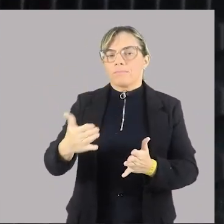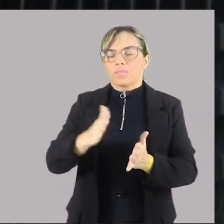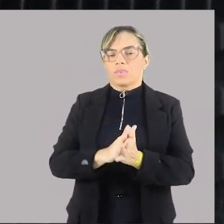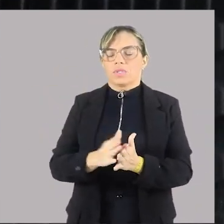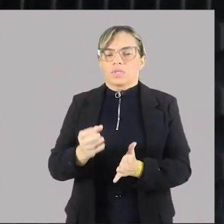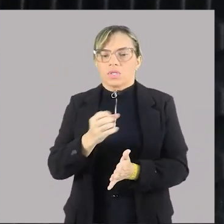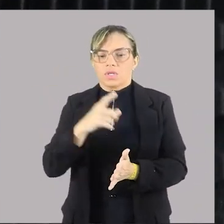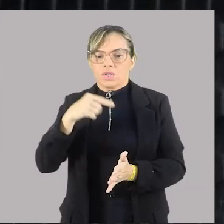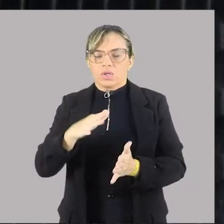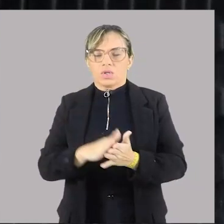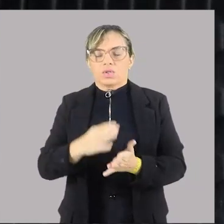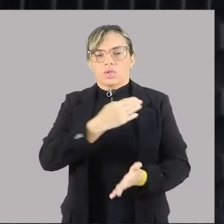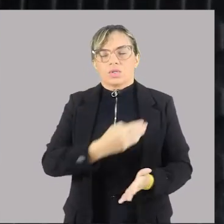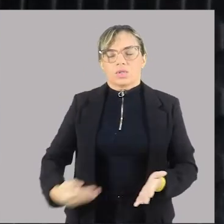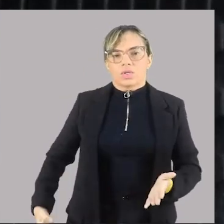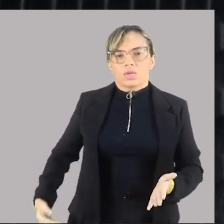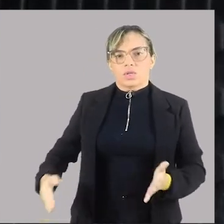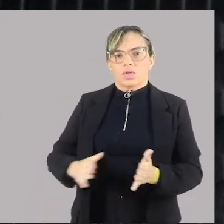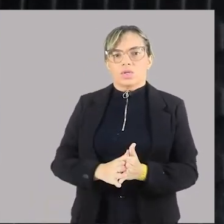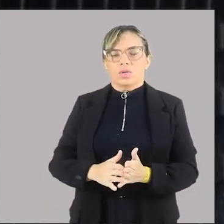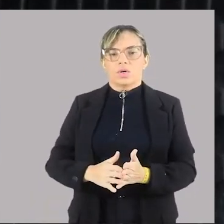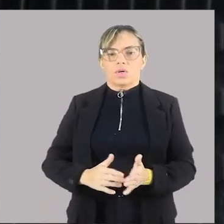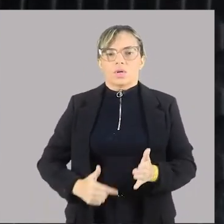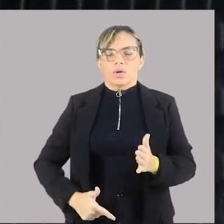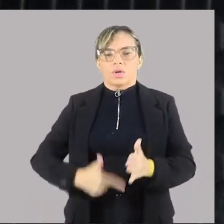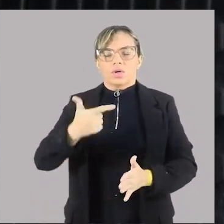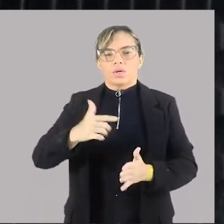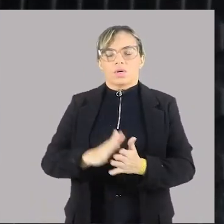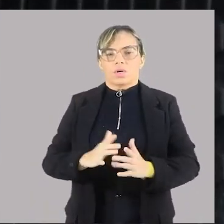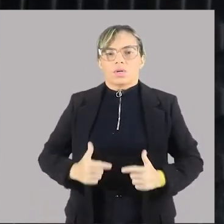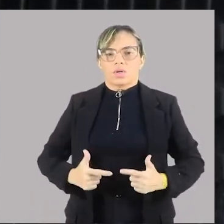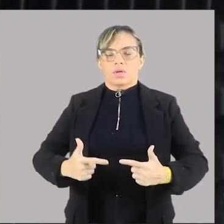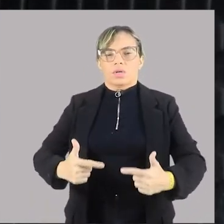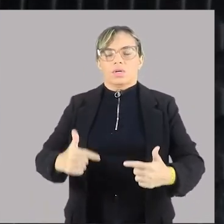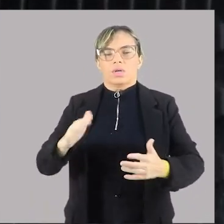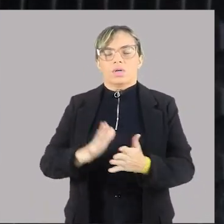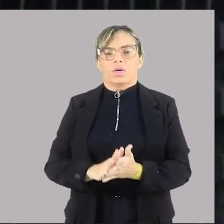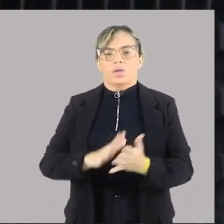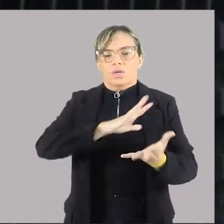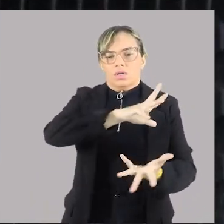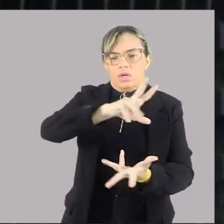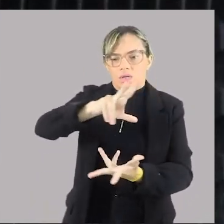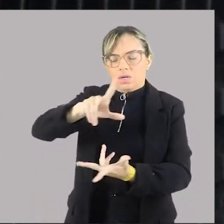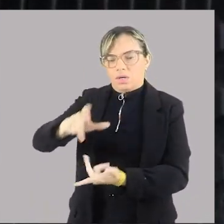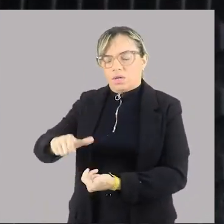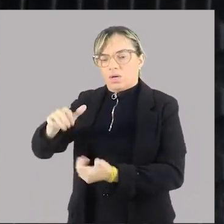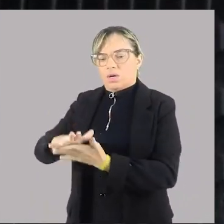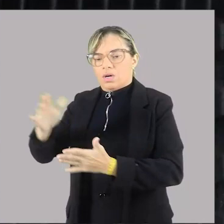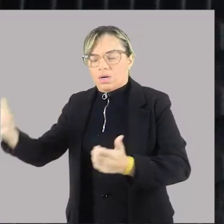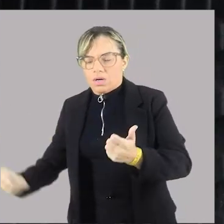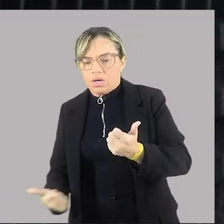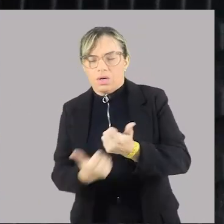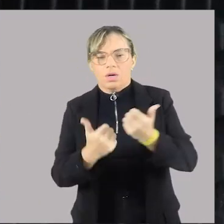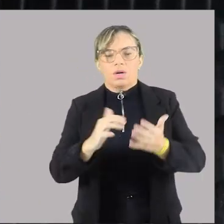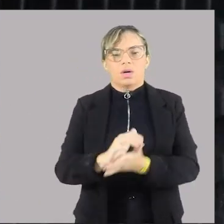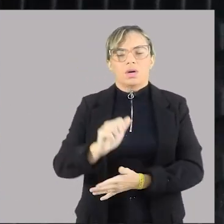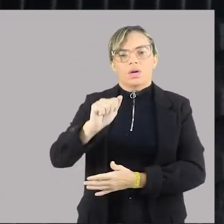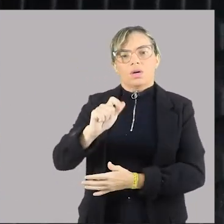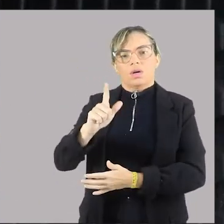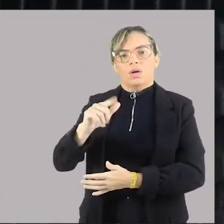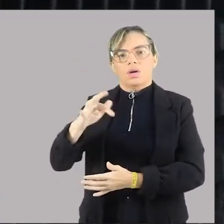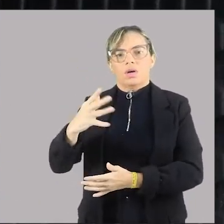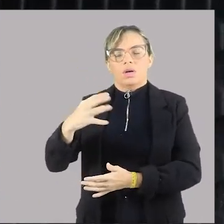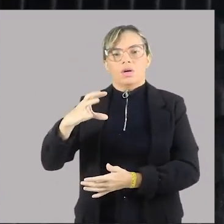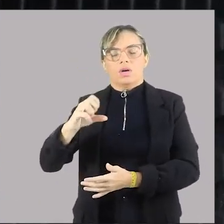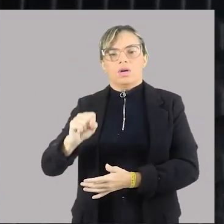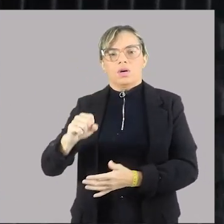Novo, se definisse na Segunda Guerra Mundial ao lado dos aliados. Até mesmo para que os Estados Unidos